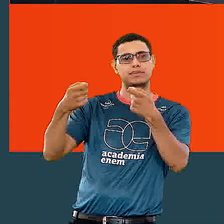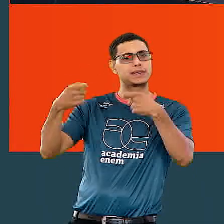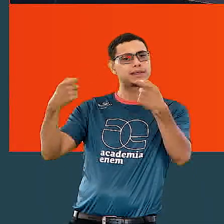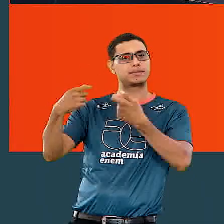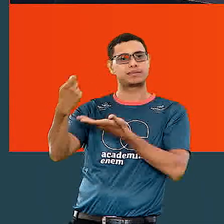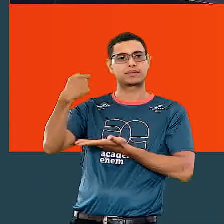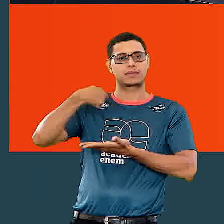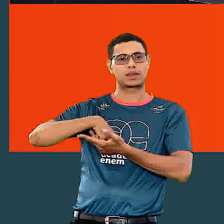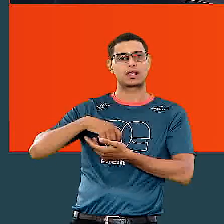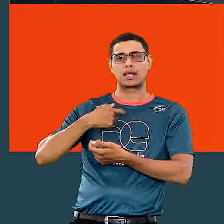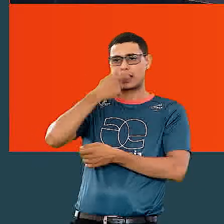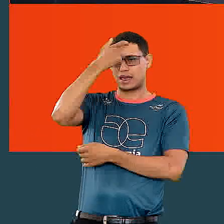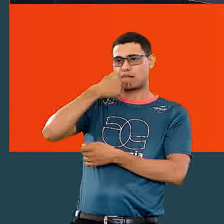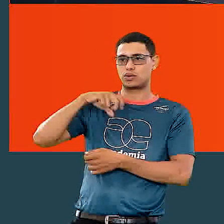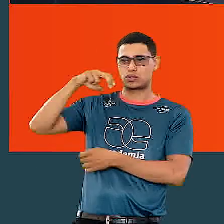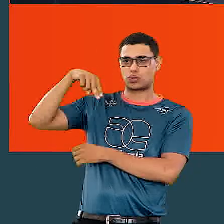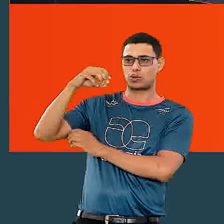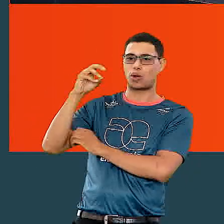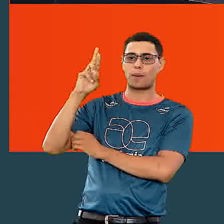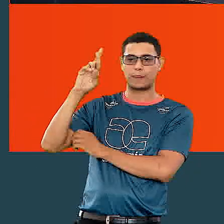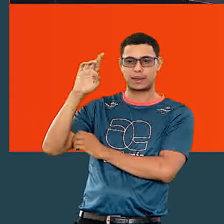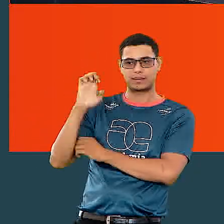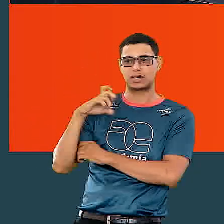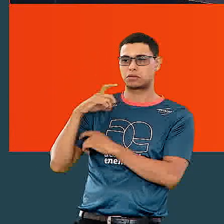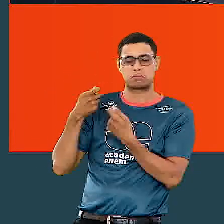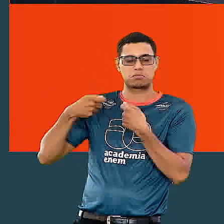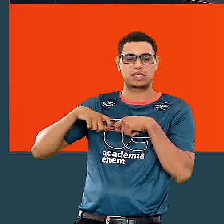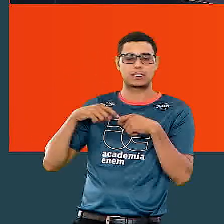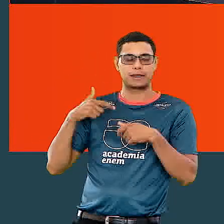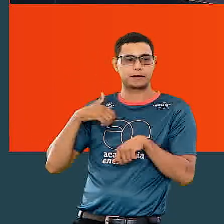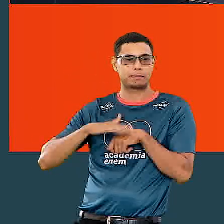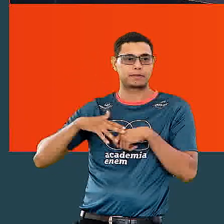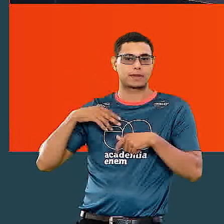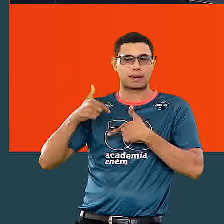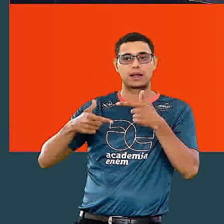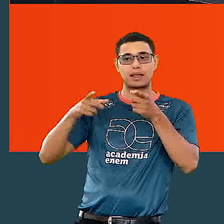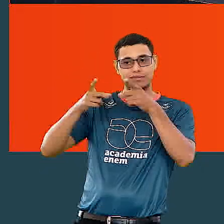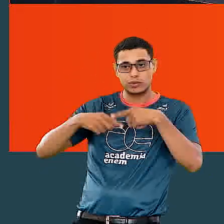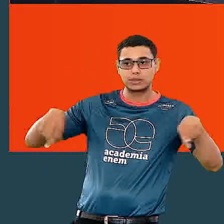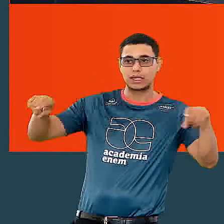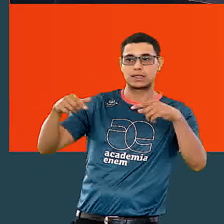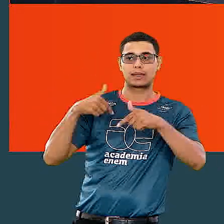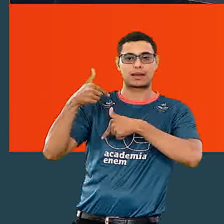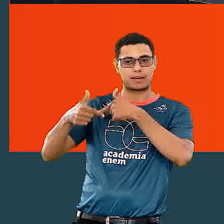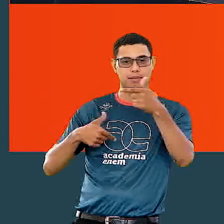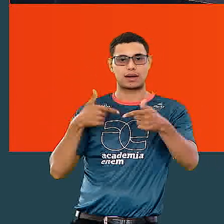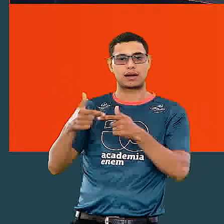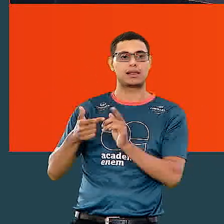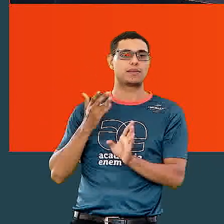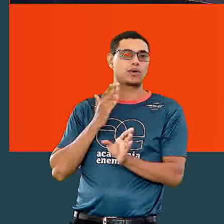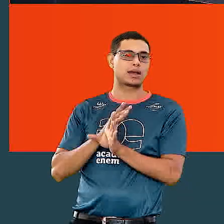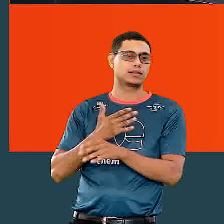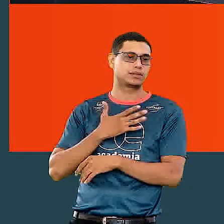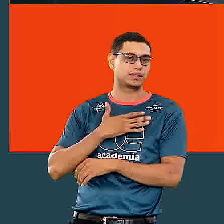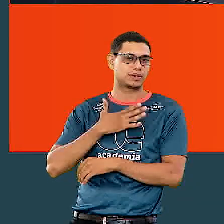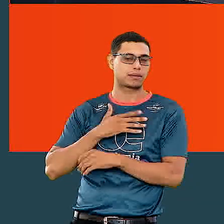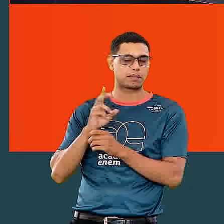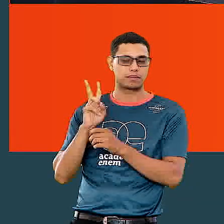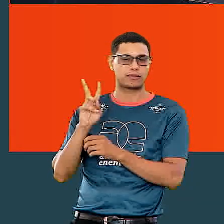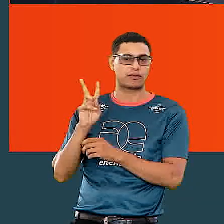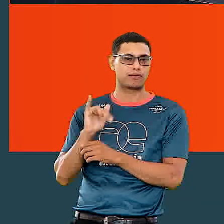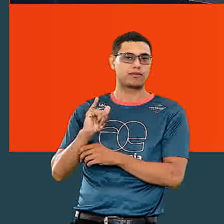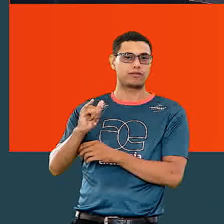não preciso trabalhar, amore. Você que vai trabalhar para mim. Você que vai me gerar